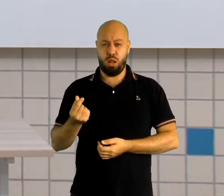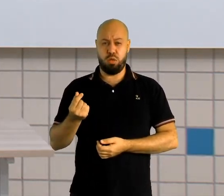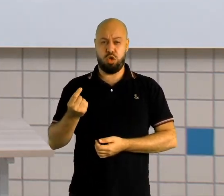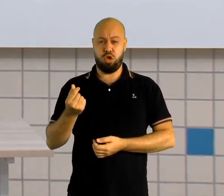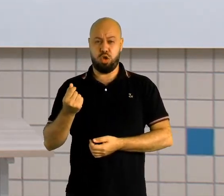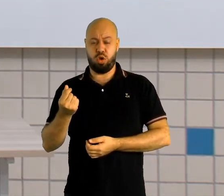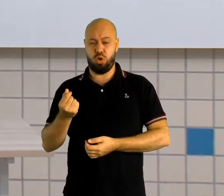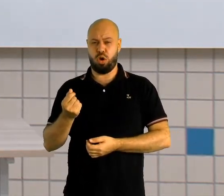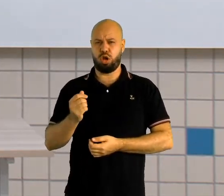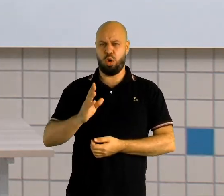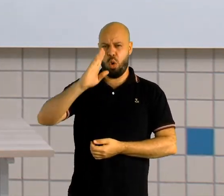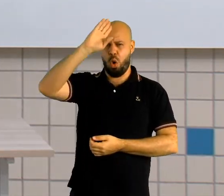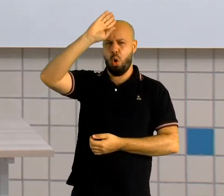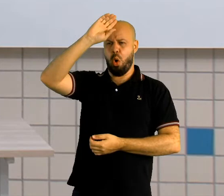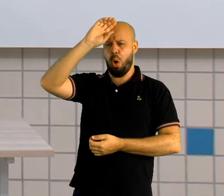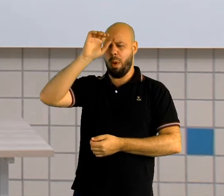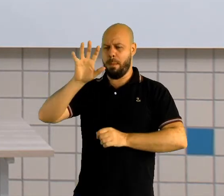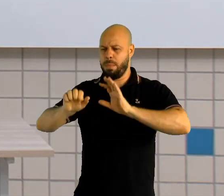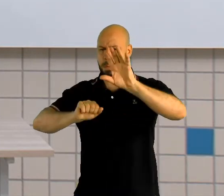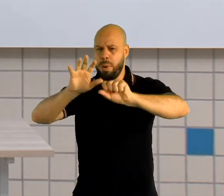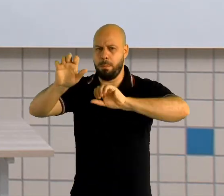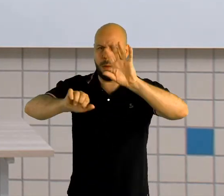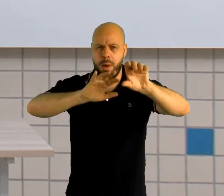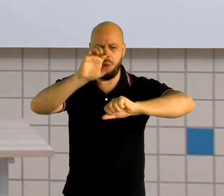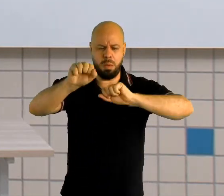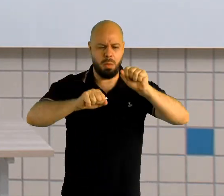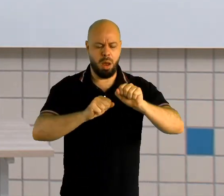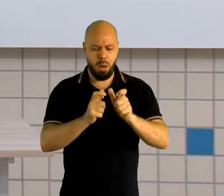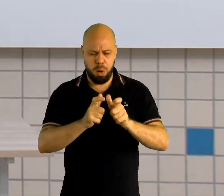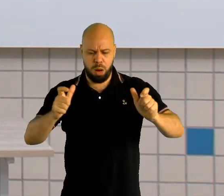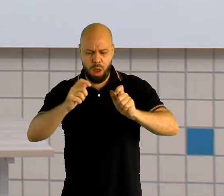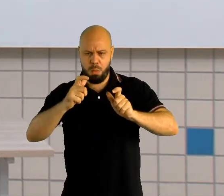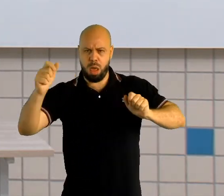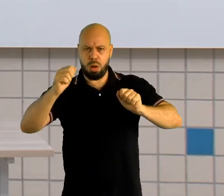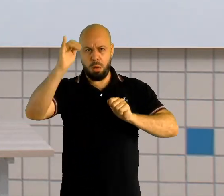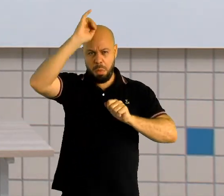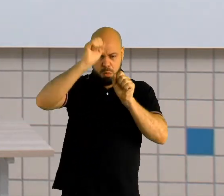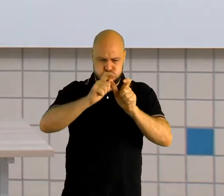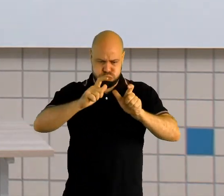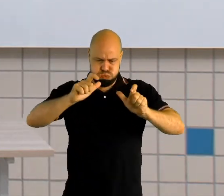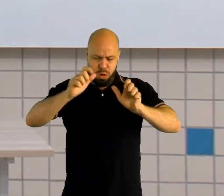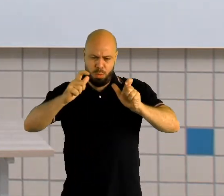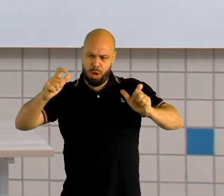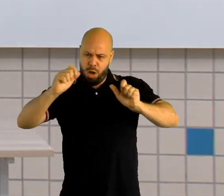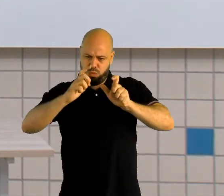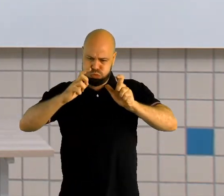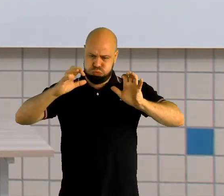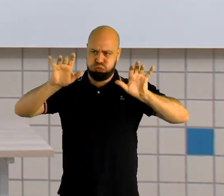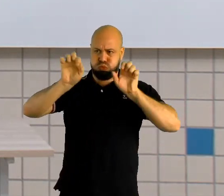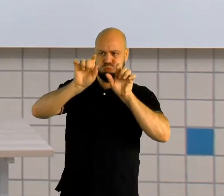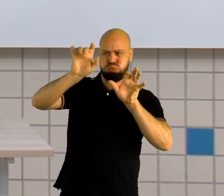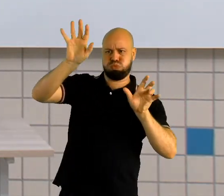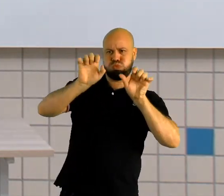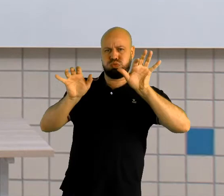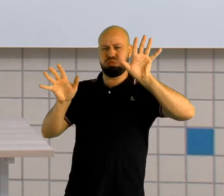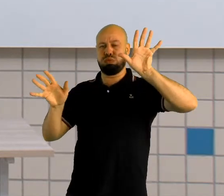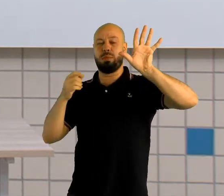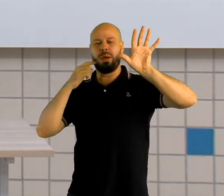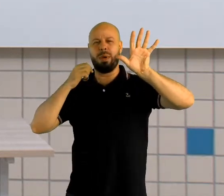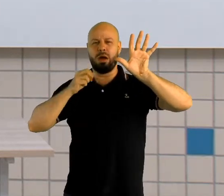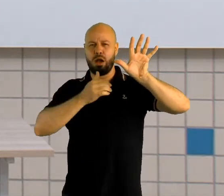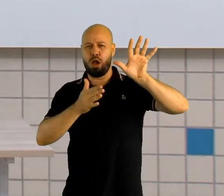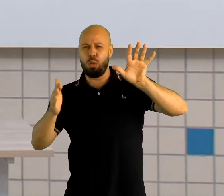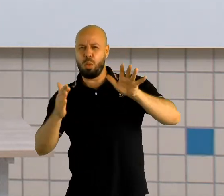Roma durante as suas conquistas, durante a expansão do império, fez com que muitos